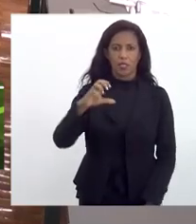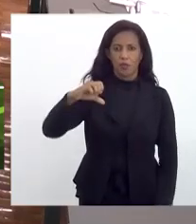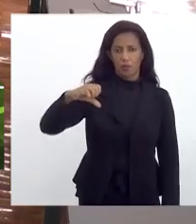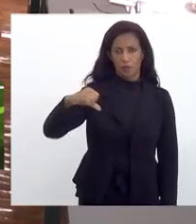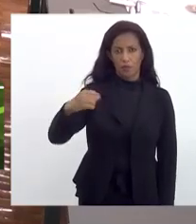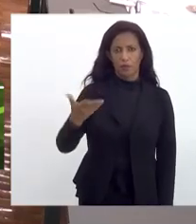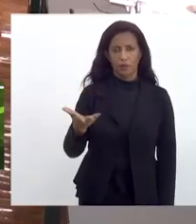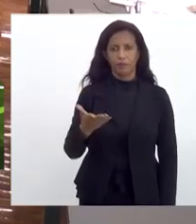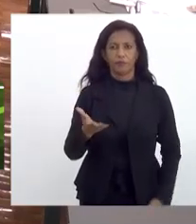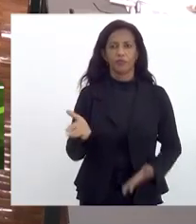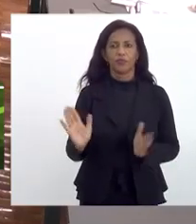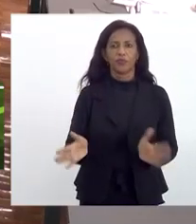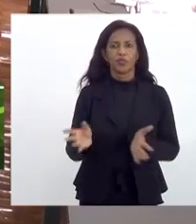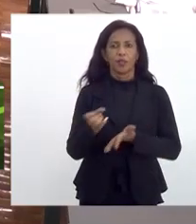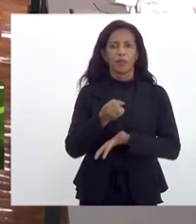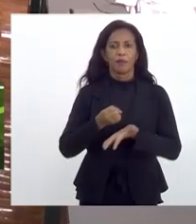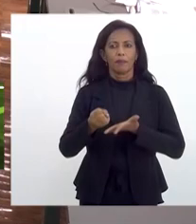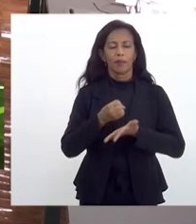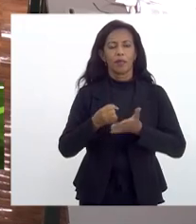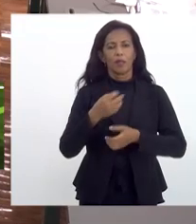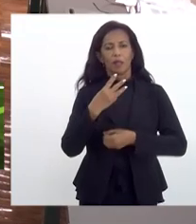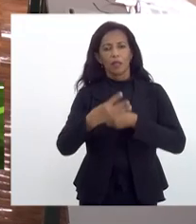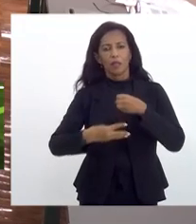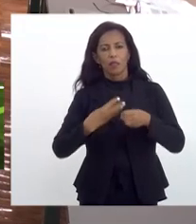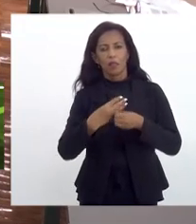mas tinha, basicamente, a retirada de triênios